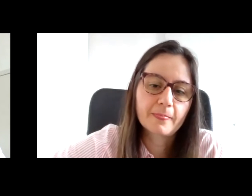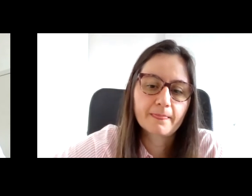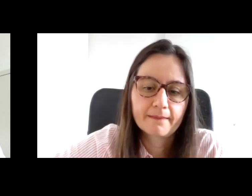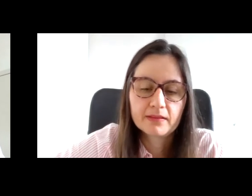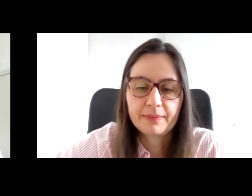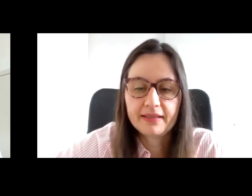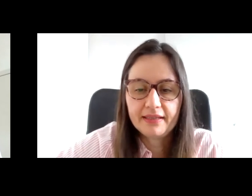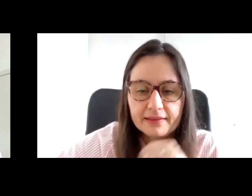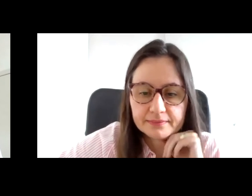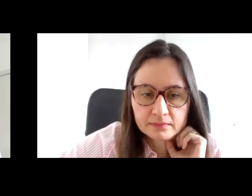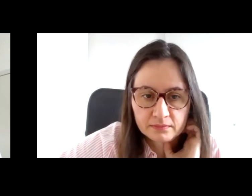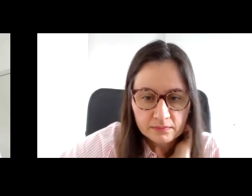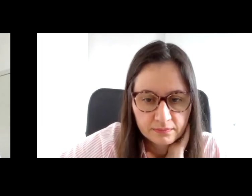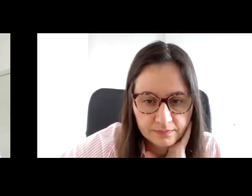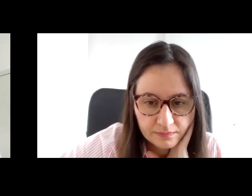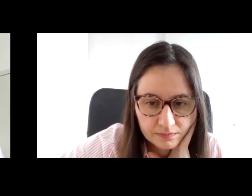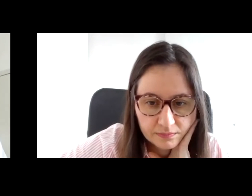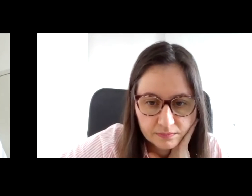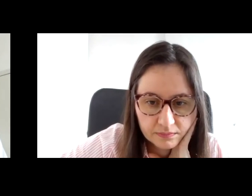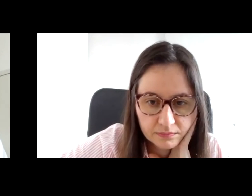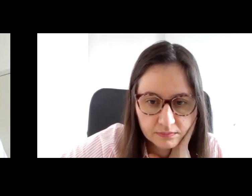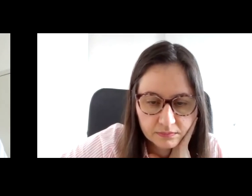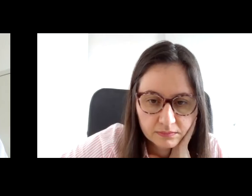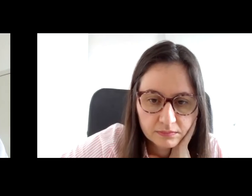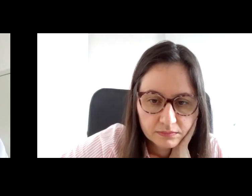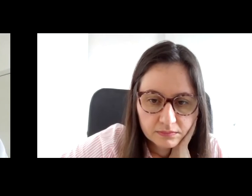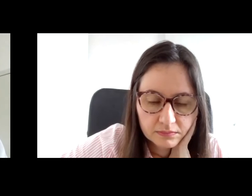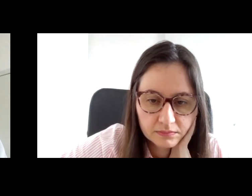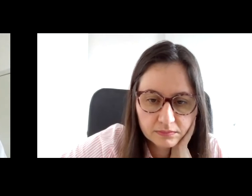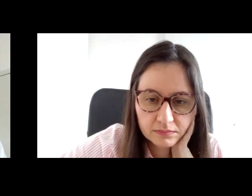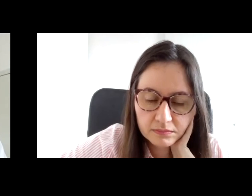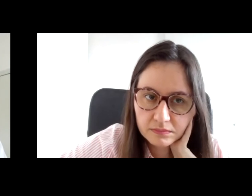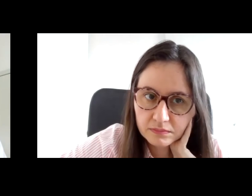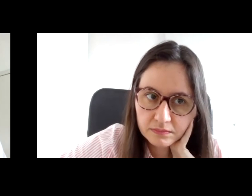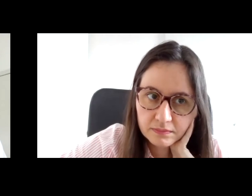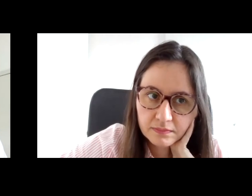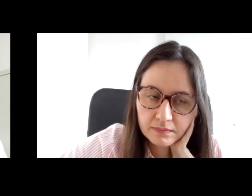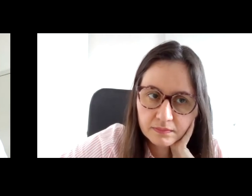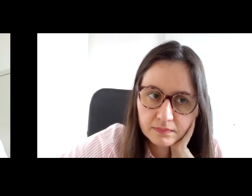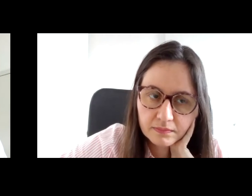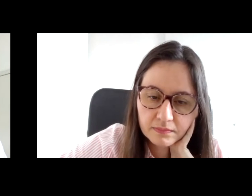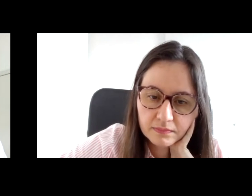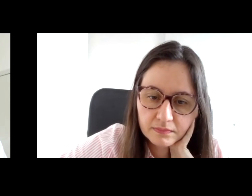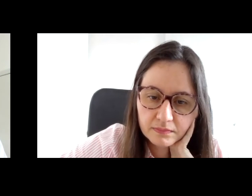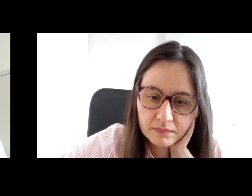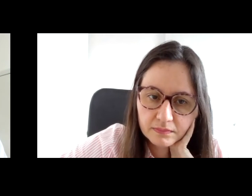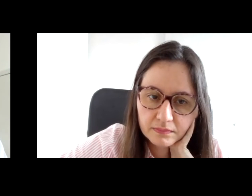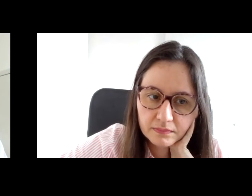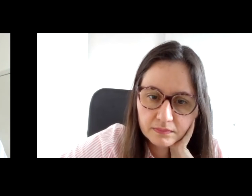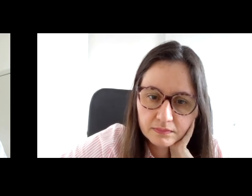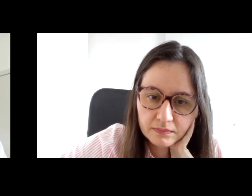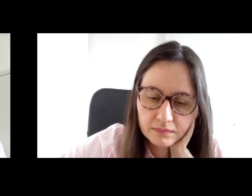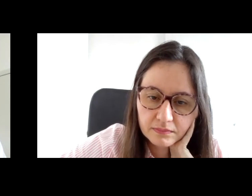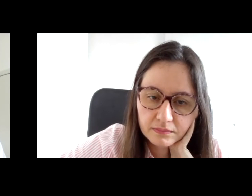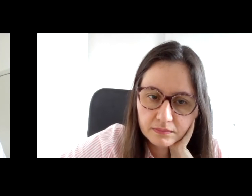sala de transmissão. Está confirmando aqui. Até eu olhei aqui de novo. Sala